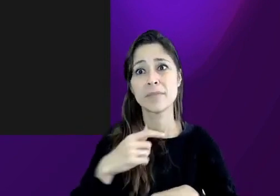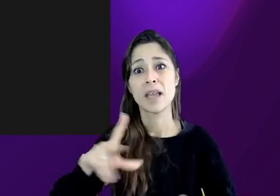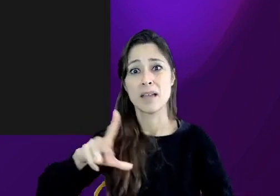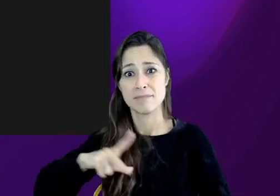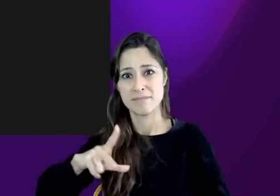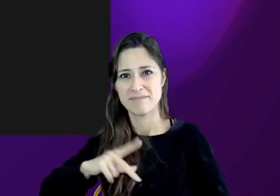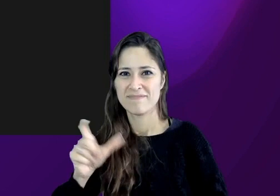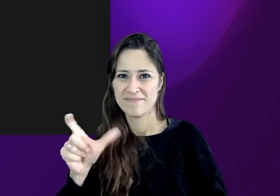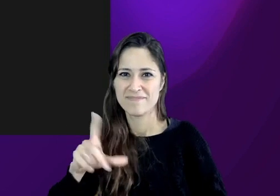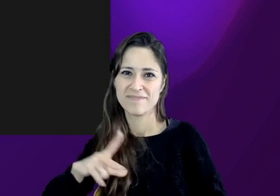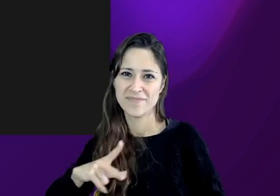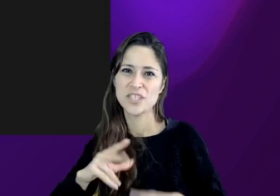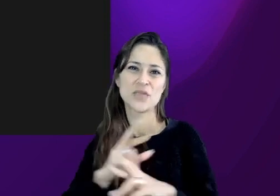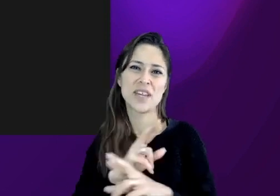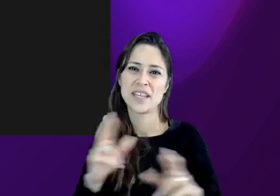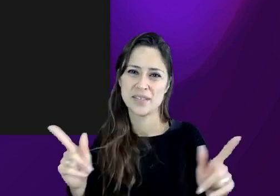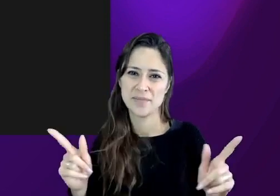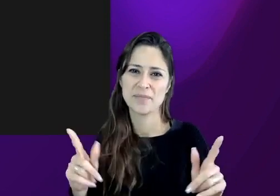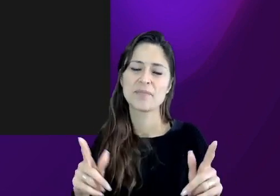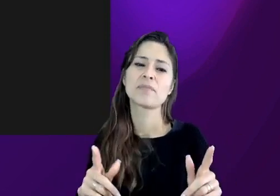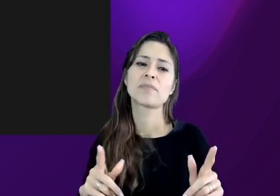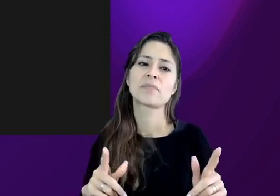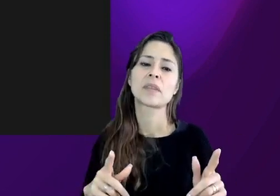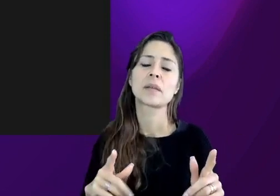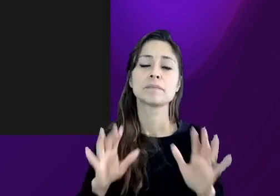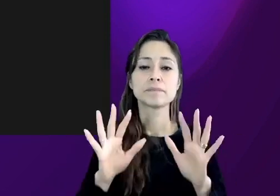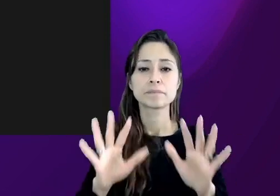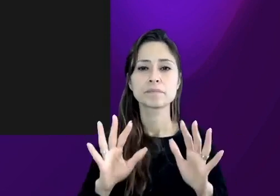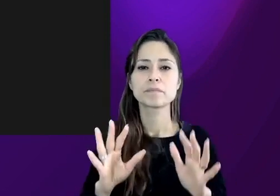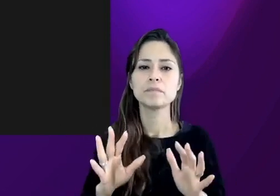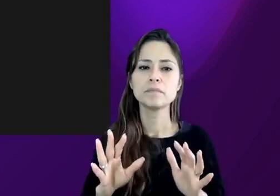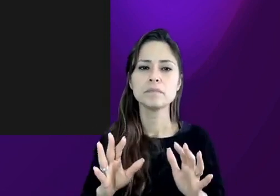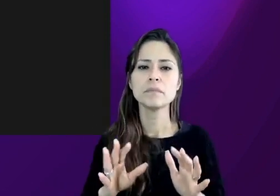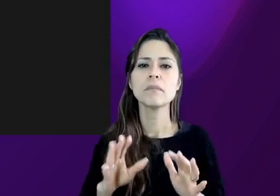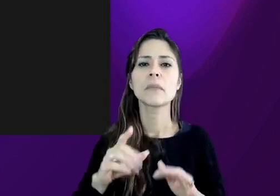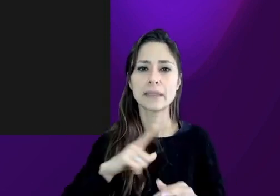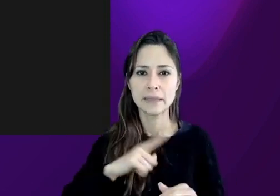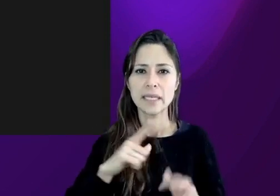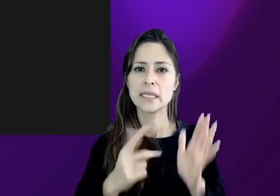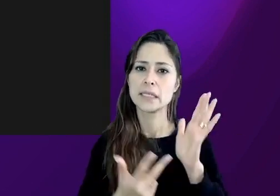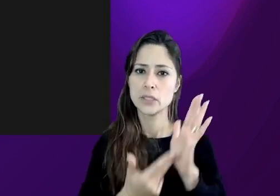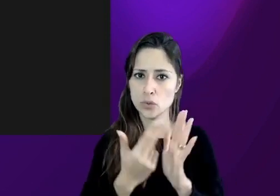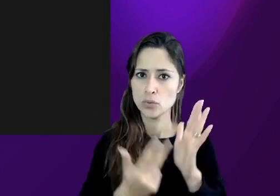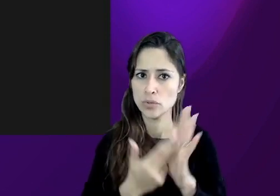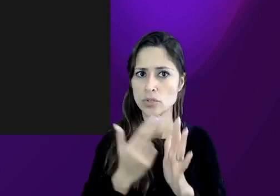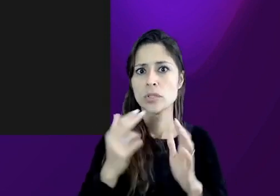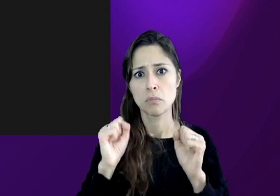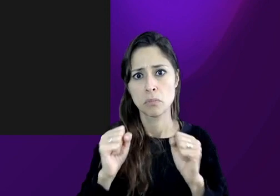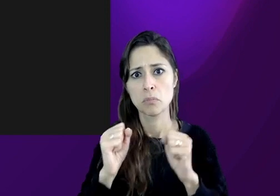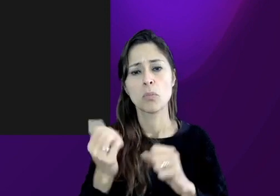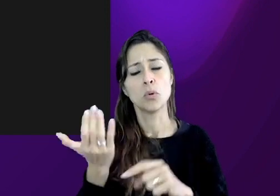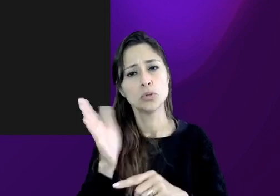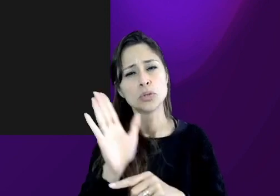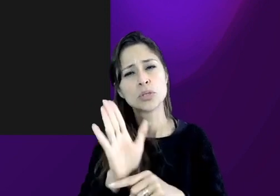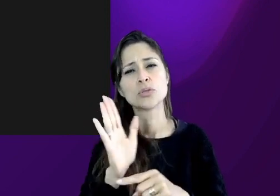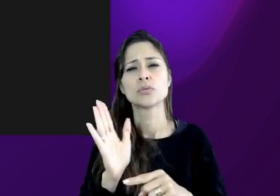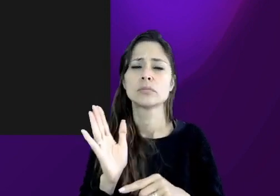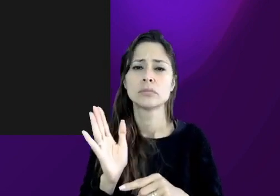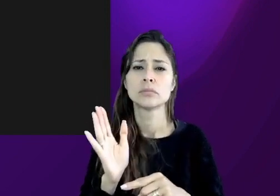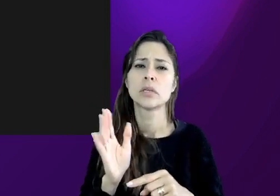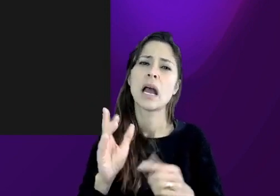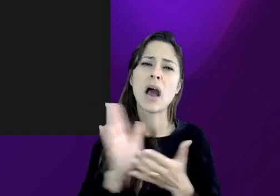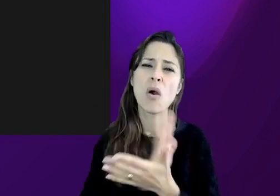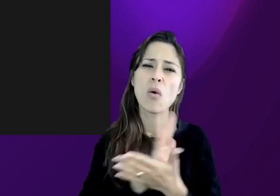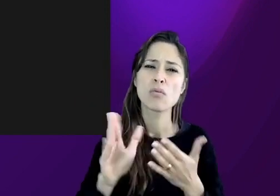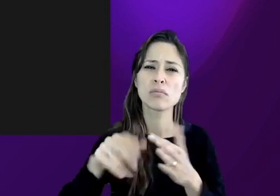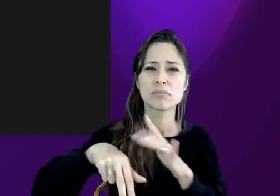outro caso sendo realmente de massas linfonodais. A linfadenectomia tem sido bem adequada, eu acho que casos complicados, como eu mencionei no